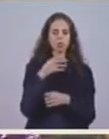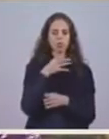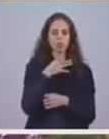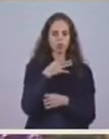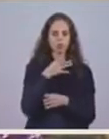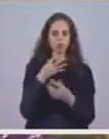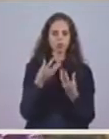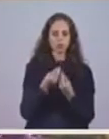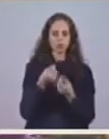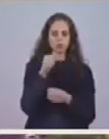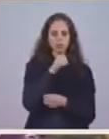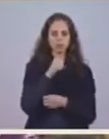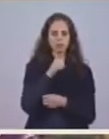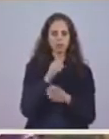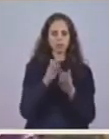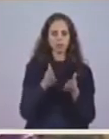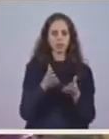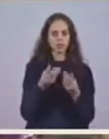que nos ajudou a rezar.